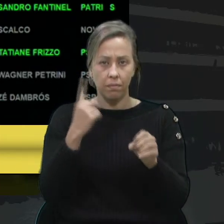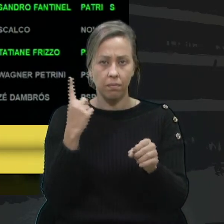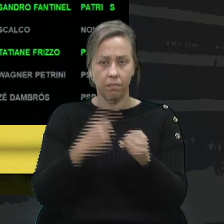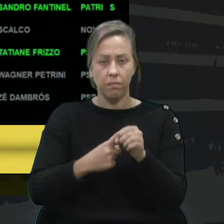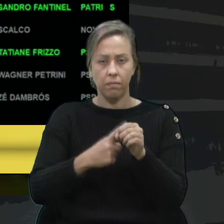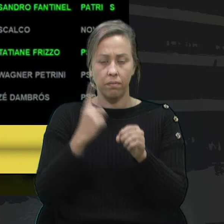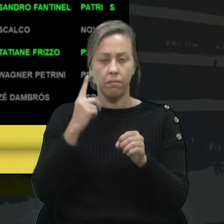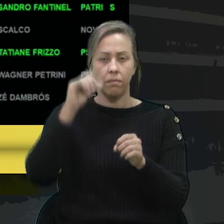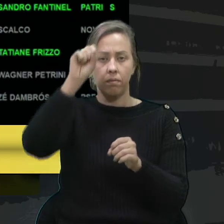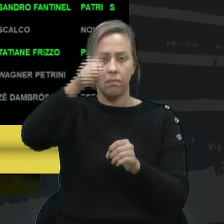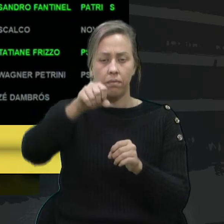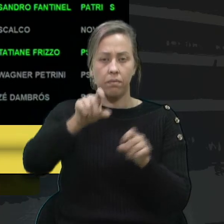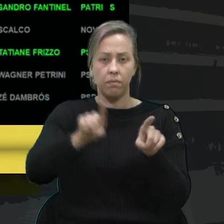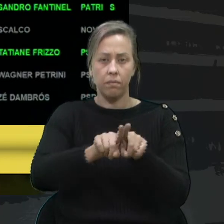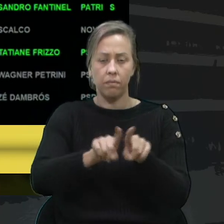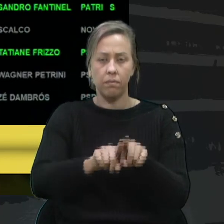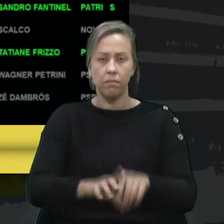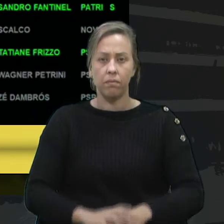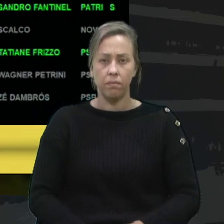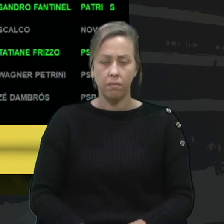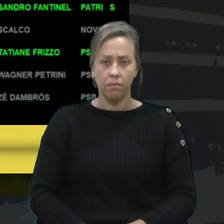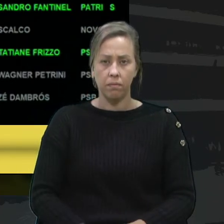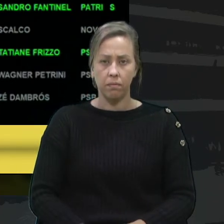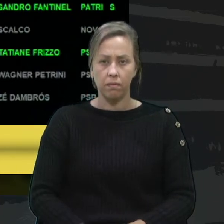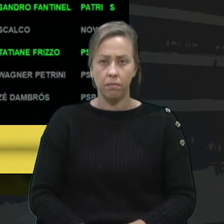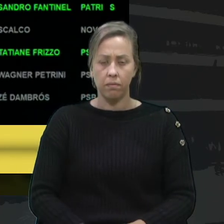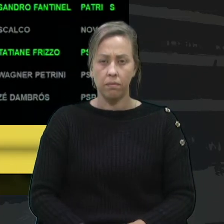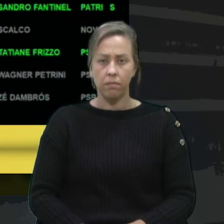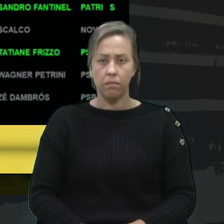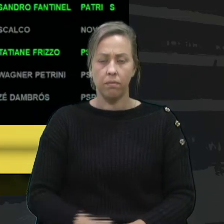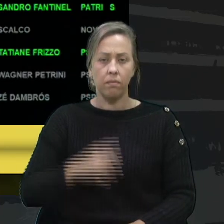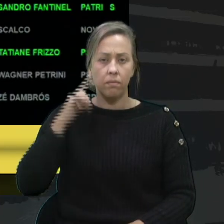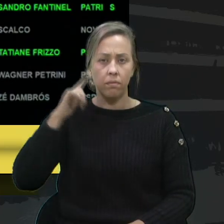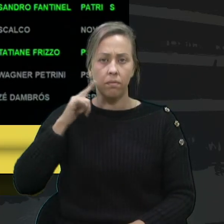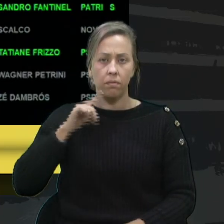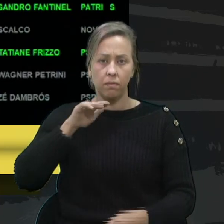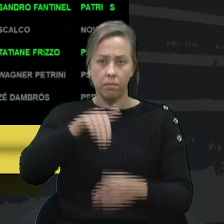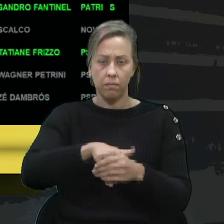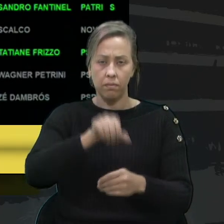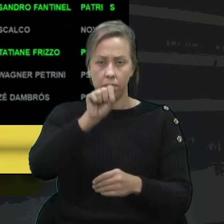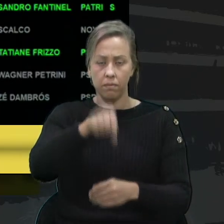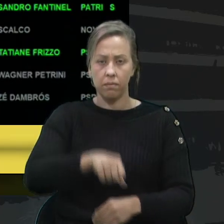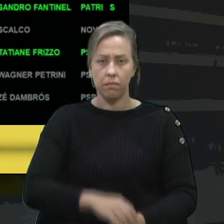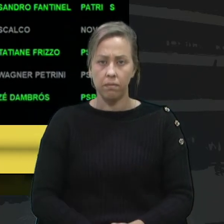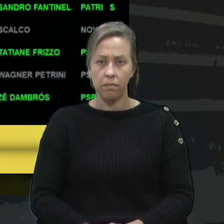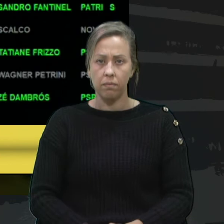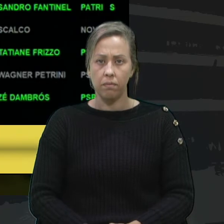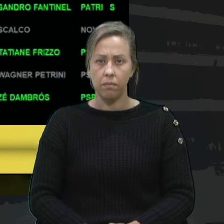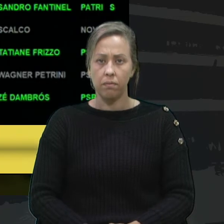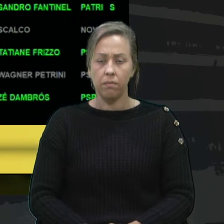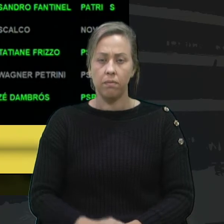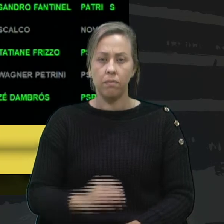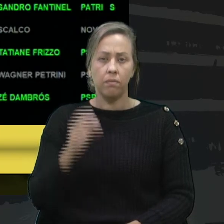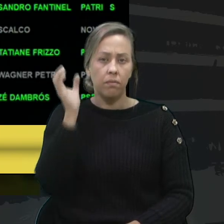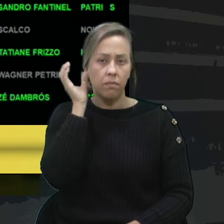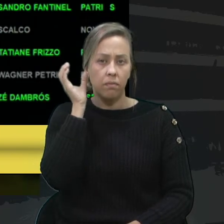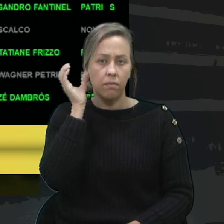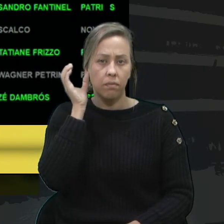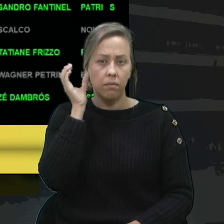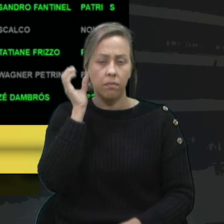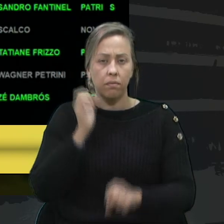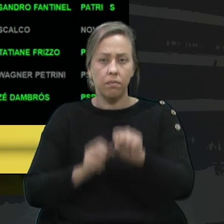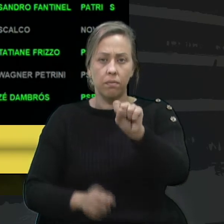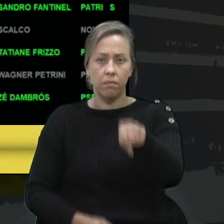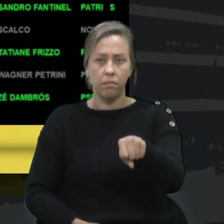no equipamento ali. Mas ela disse que vota Corrigindo sim, então, presidente. vereadora Gladys, vota sim. Vereador Cadore. Voto